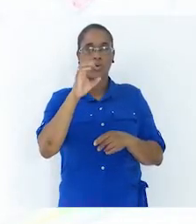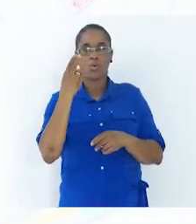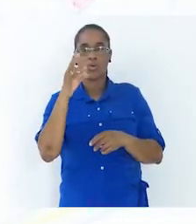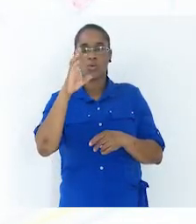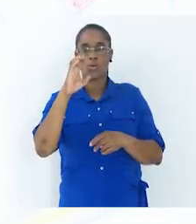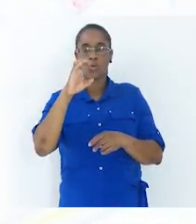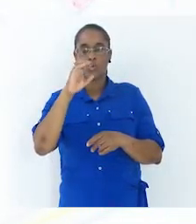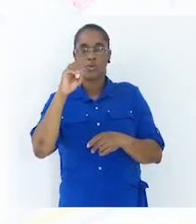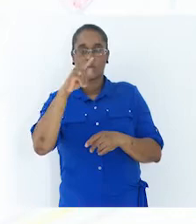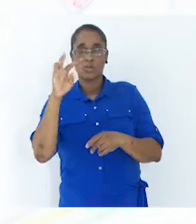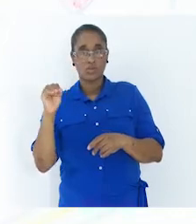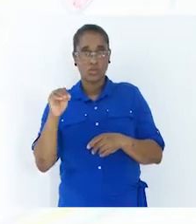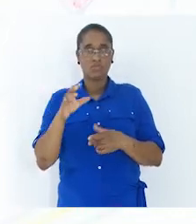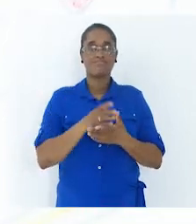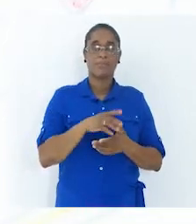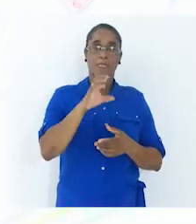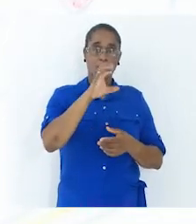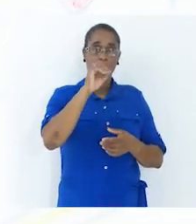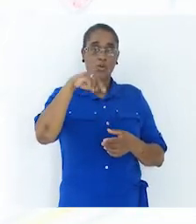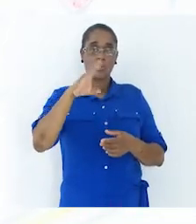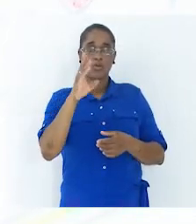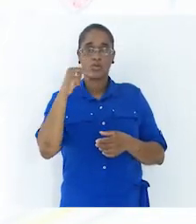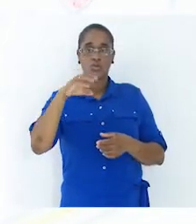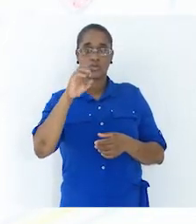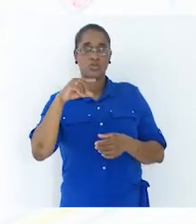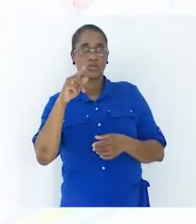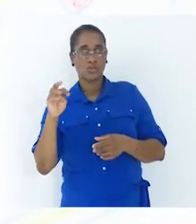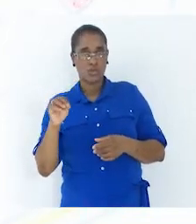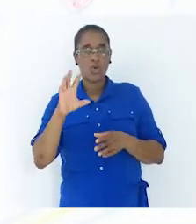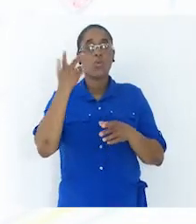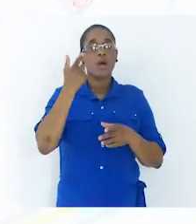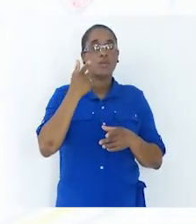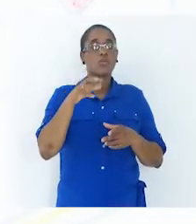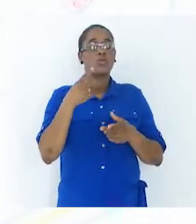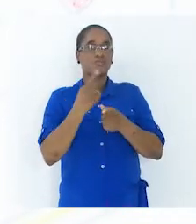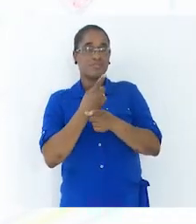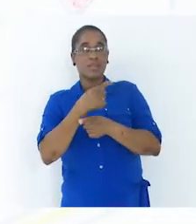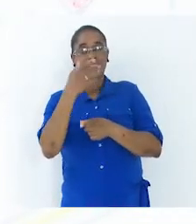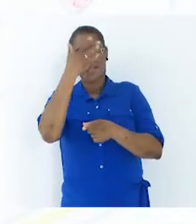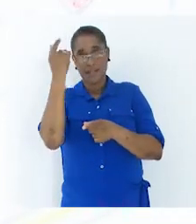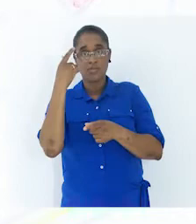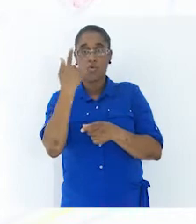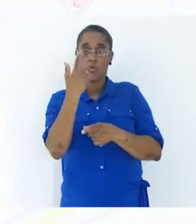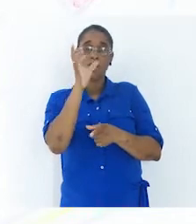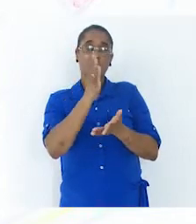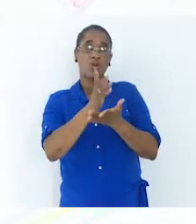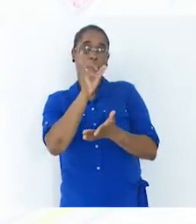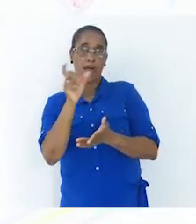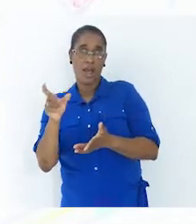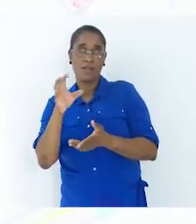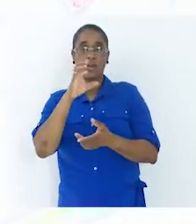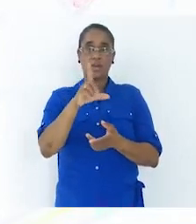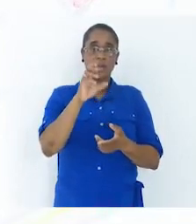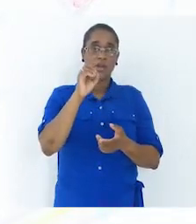é simples, quer dizer, uma só palavra. Locuções, quando é composto, tem que ter mais do que uma palavra. Como,